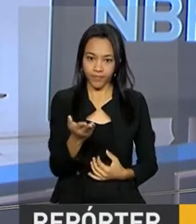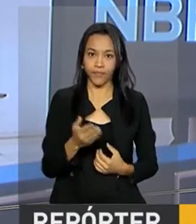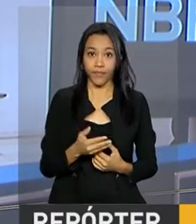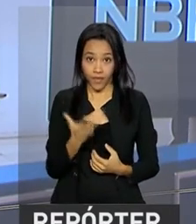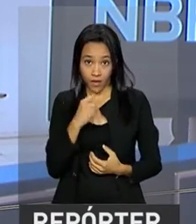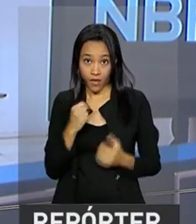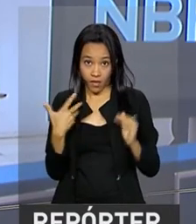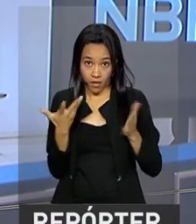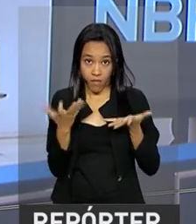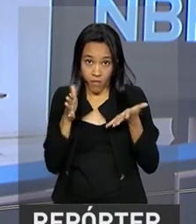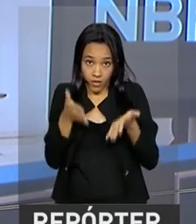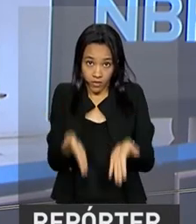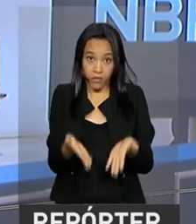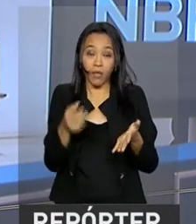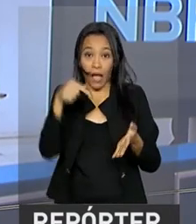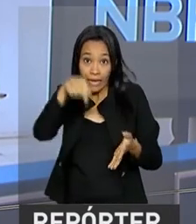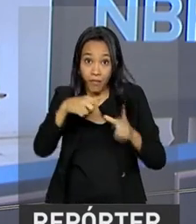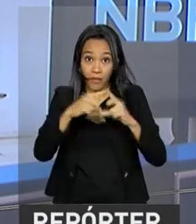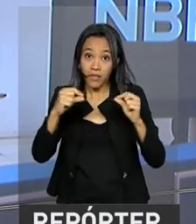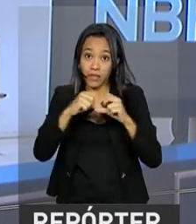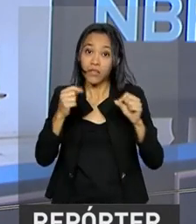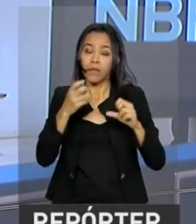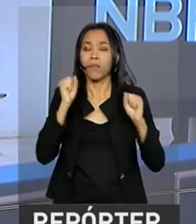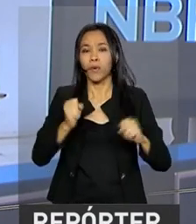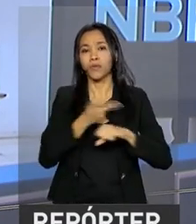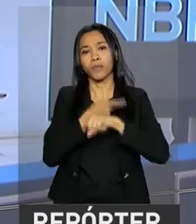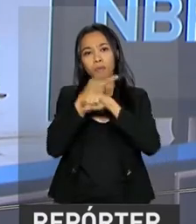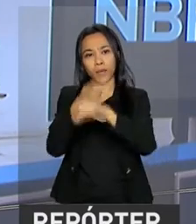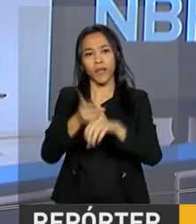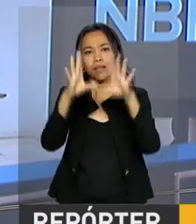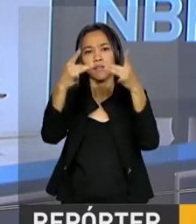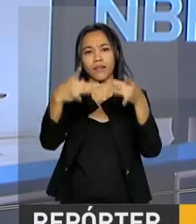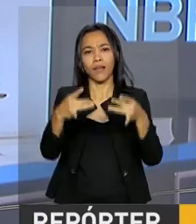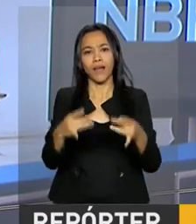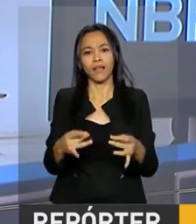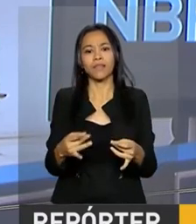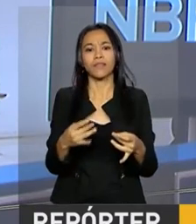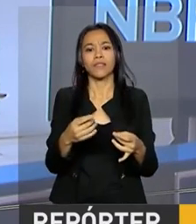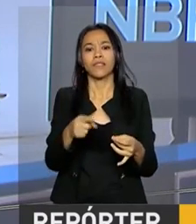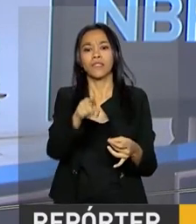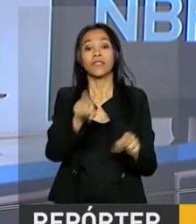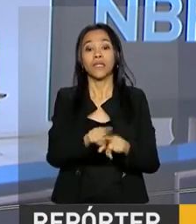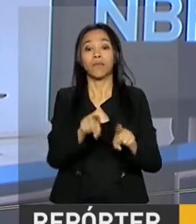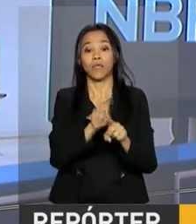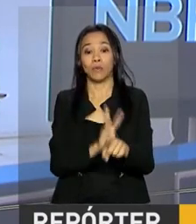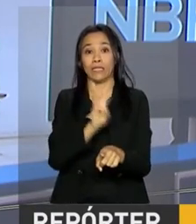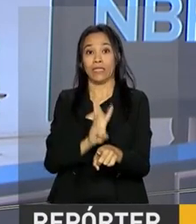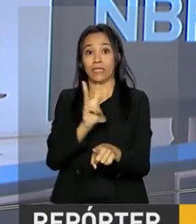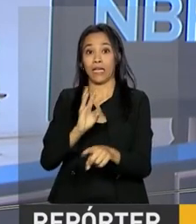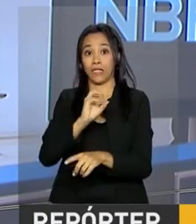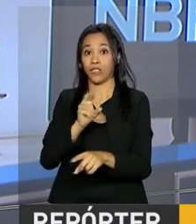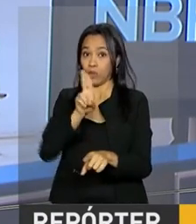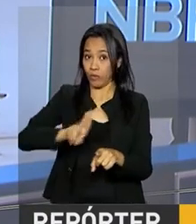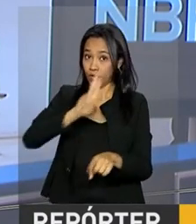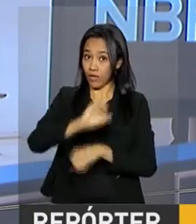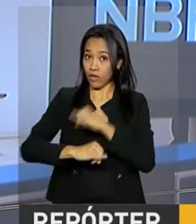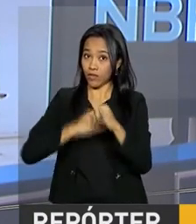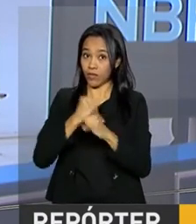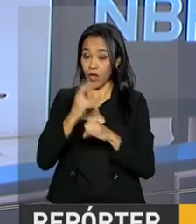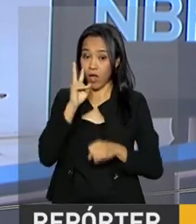quiser participar do atendimento em Brasília pode conferir os detalhes no site